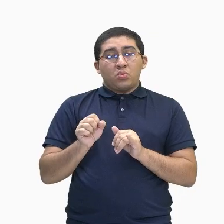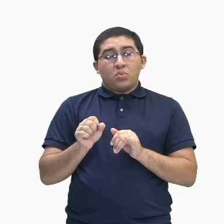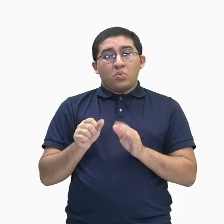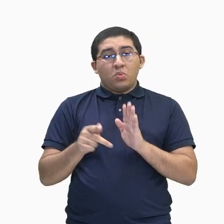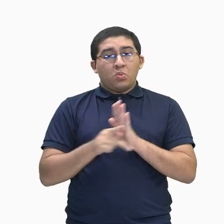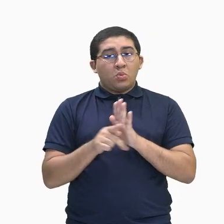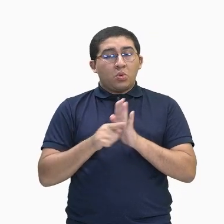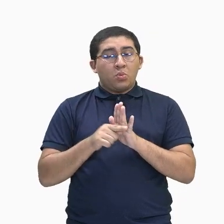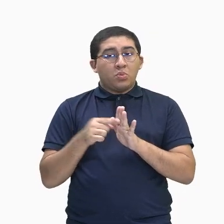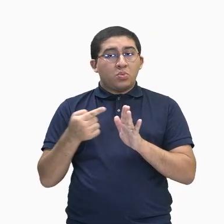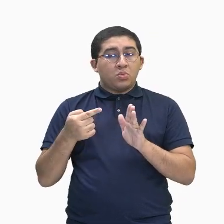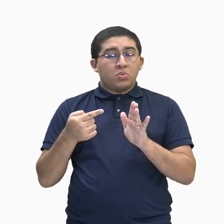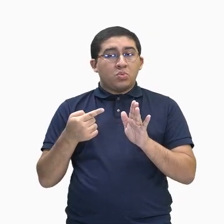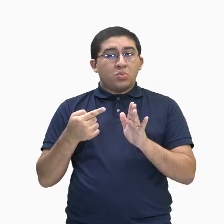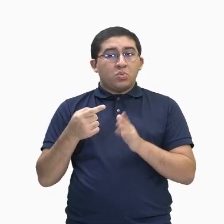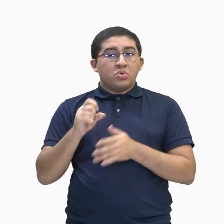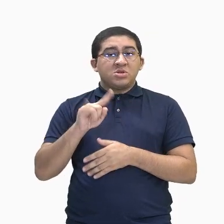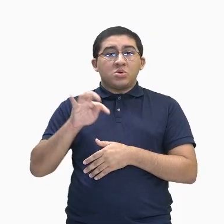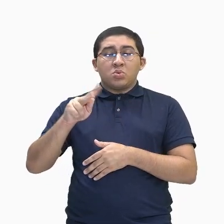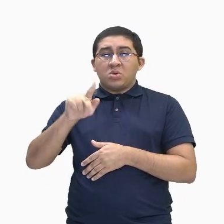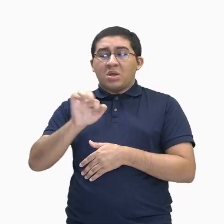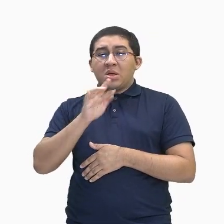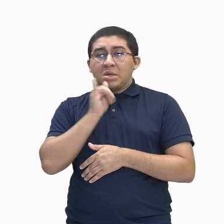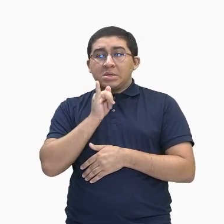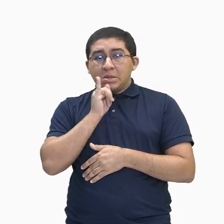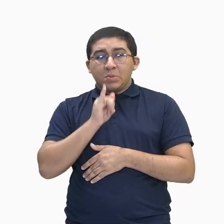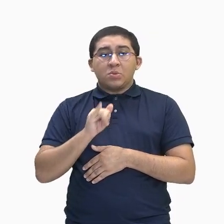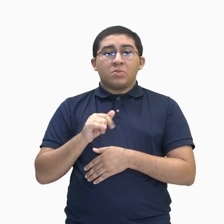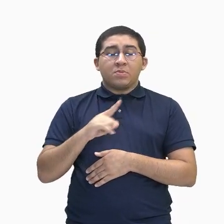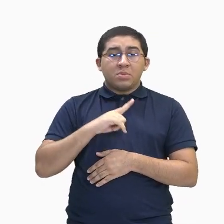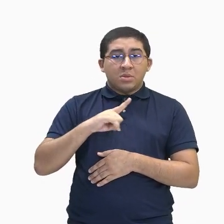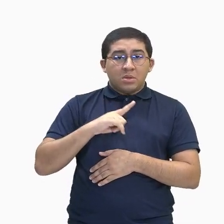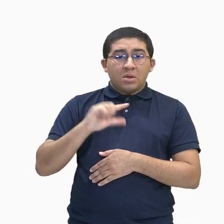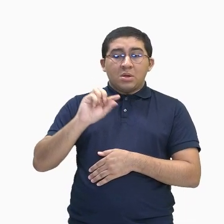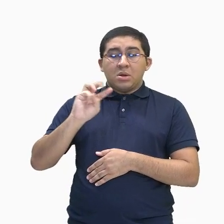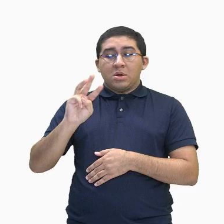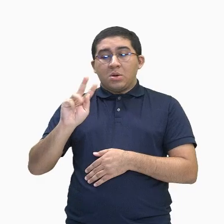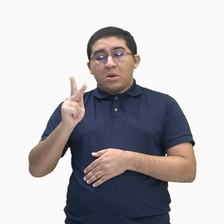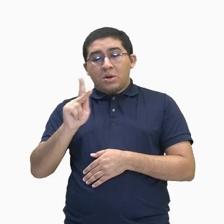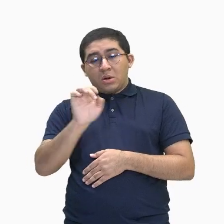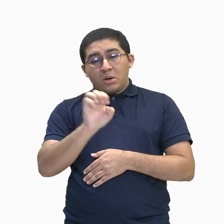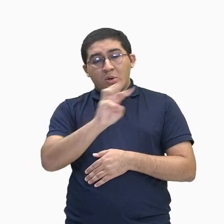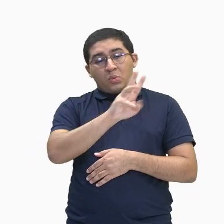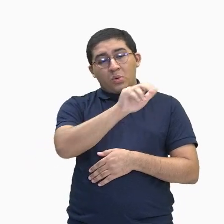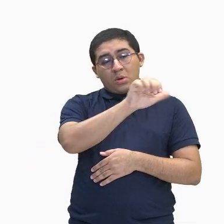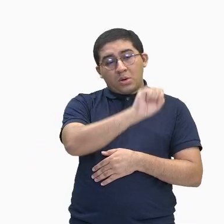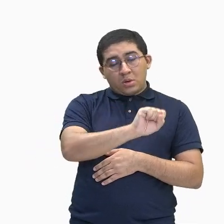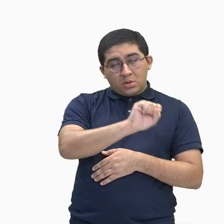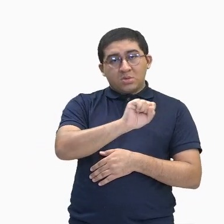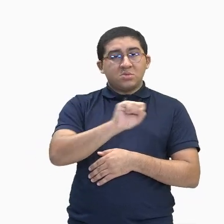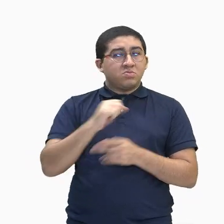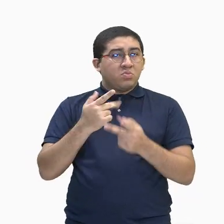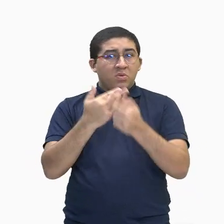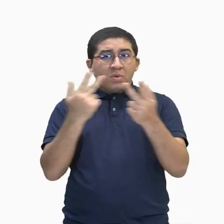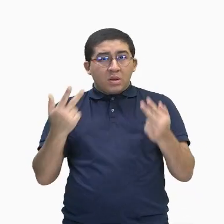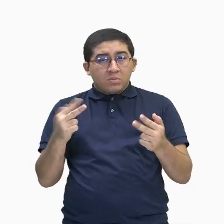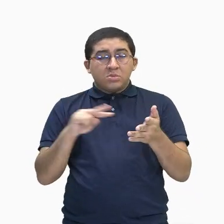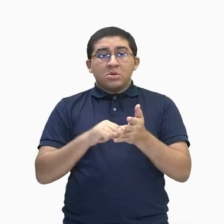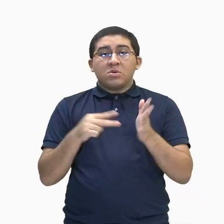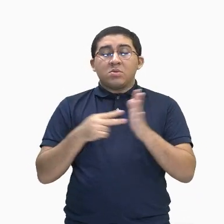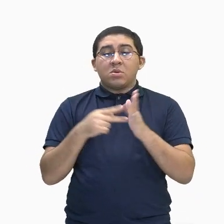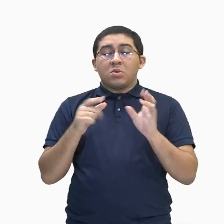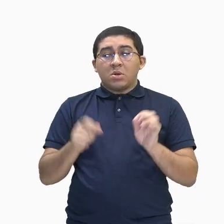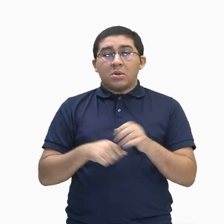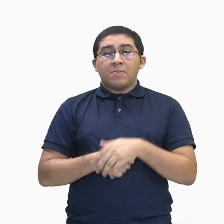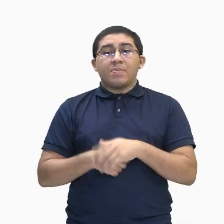she was, he was, Carla was, Pedro was, indica aí o